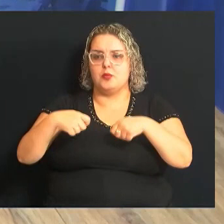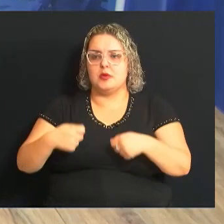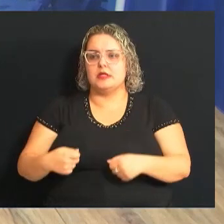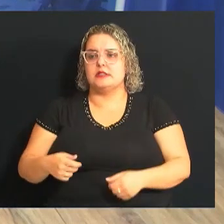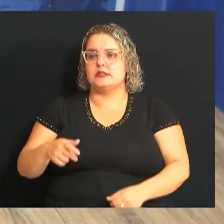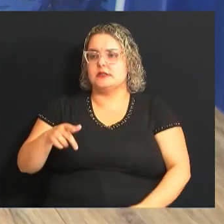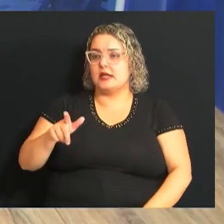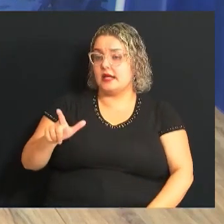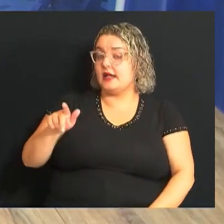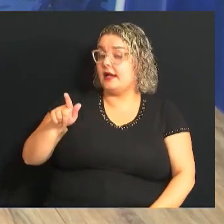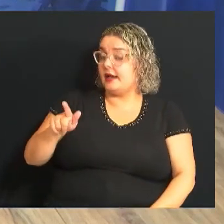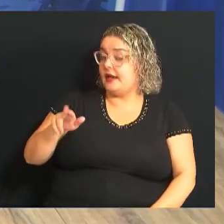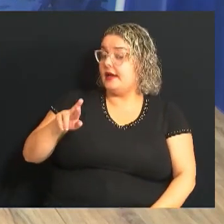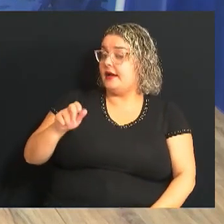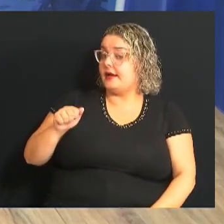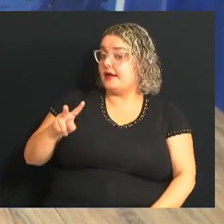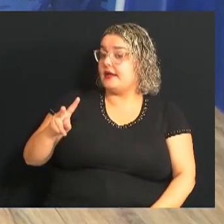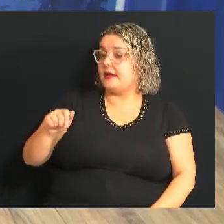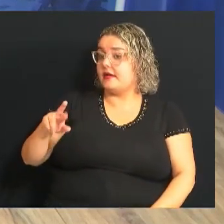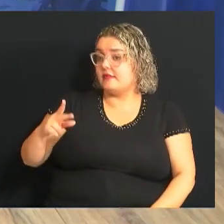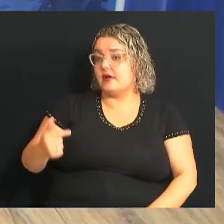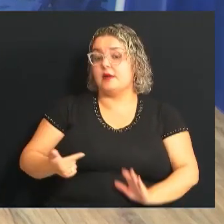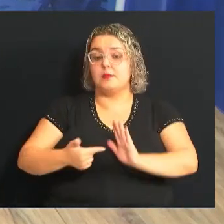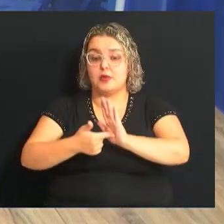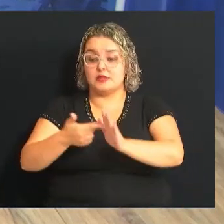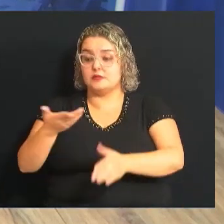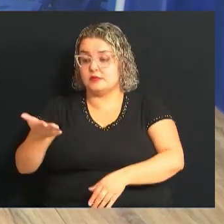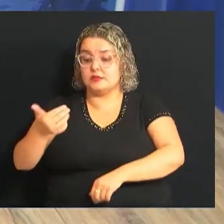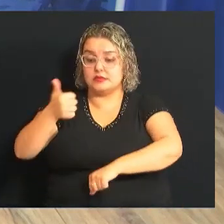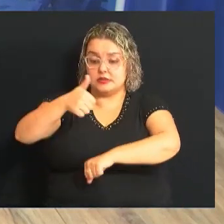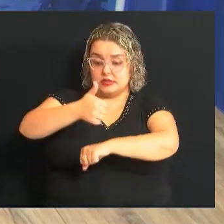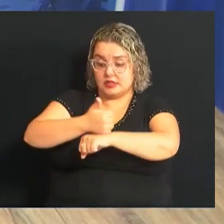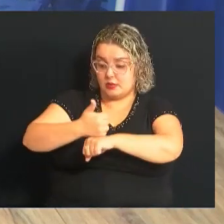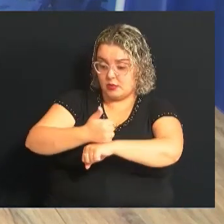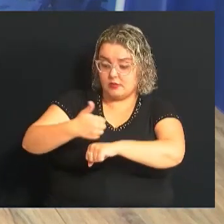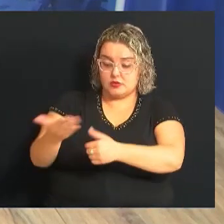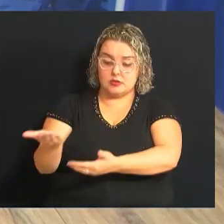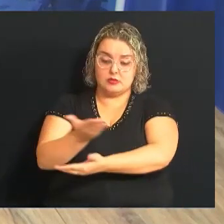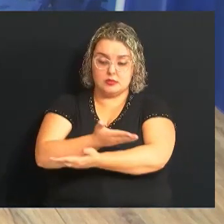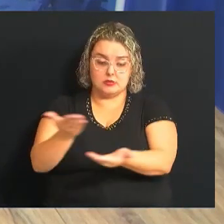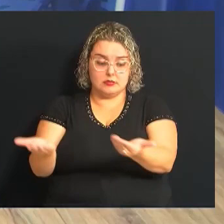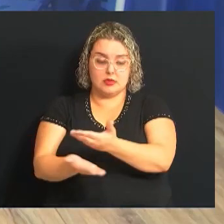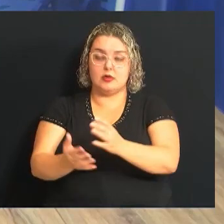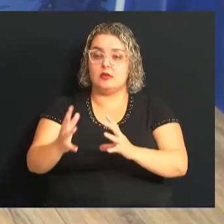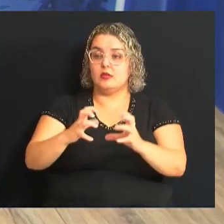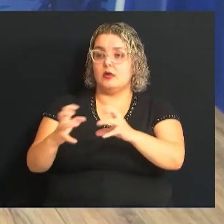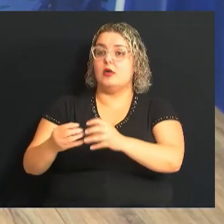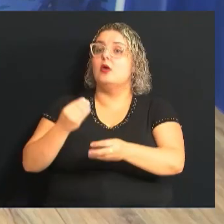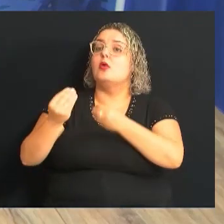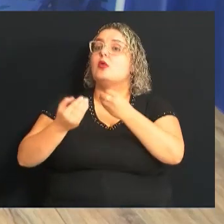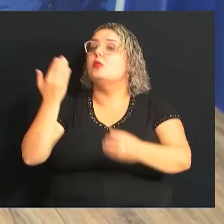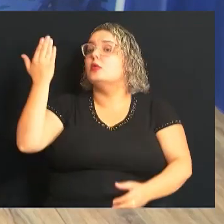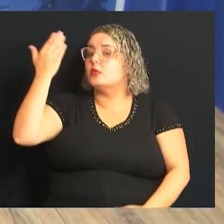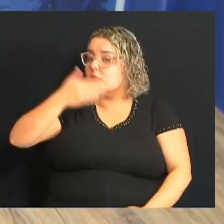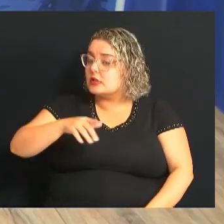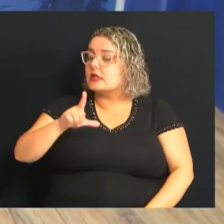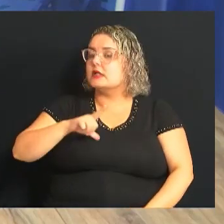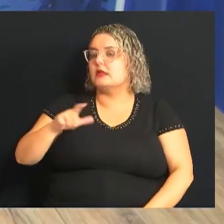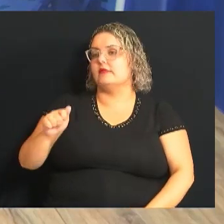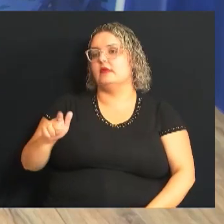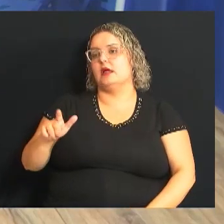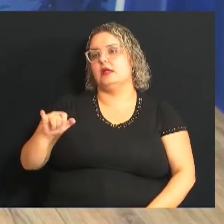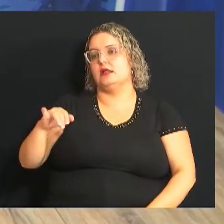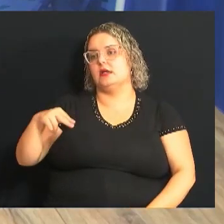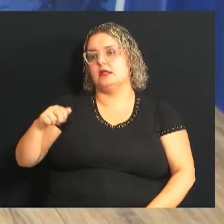gravar? Mostra para você que está mediando ali o conflito, fala, olha o que está acontecendo. Como que você comprova que houve uma alienação